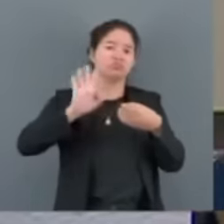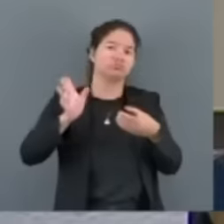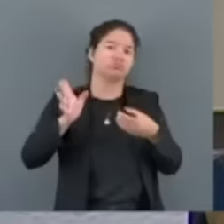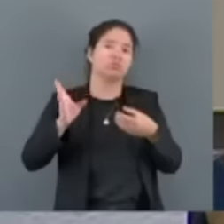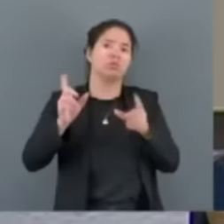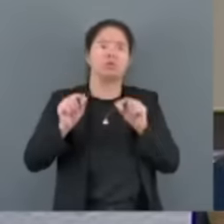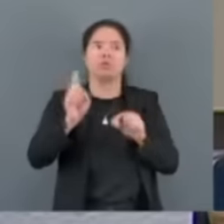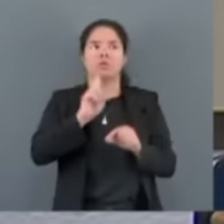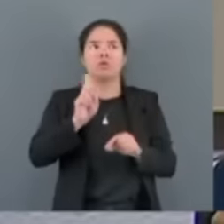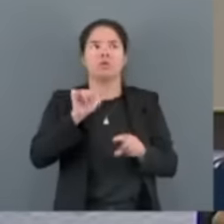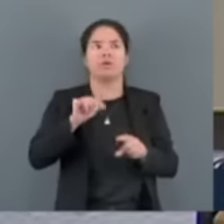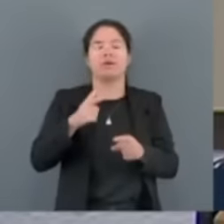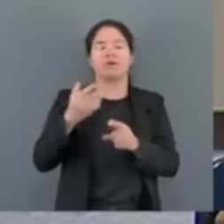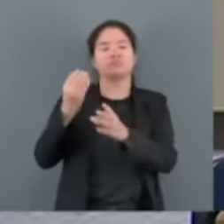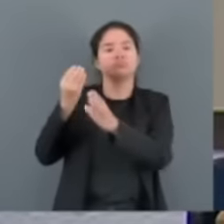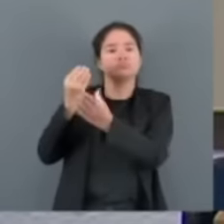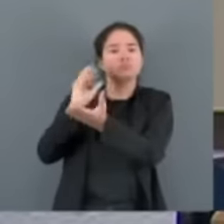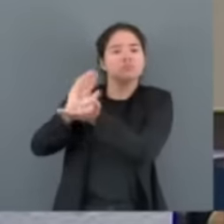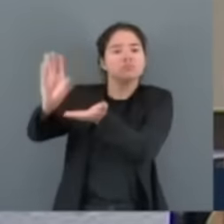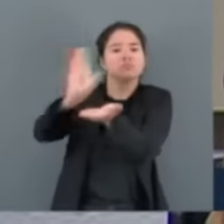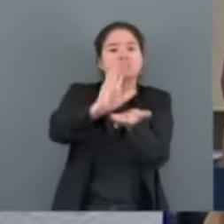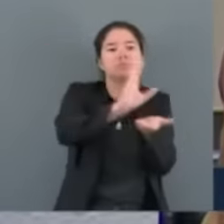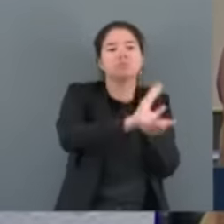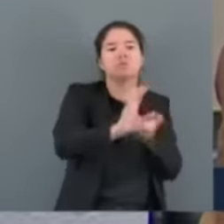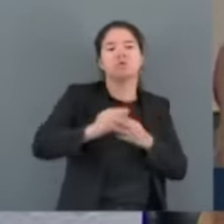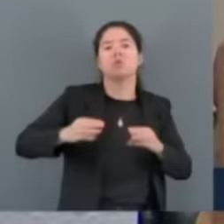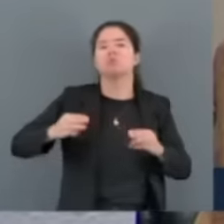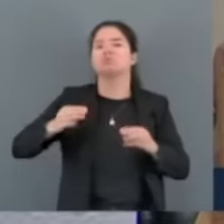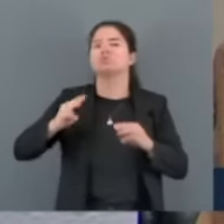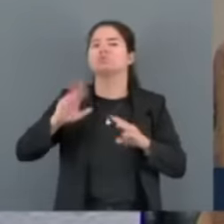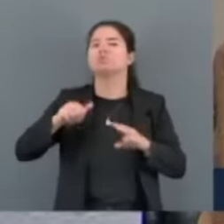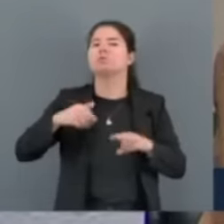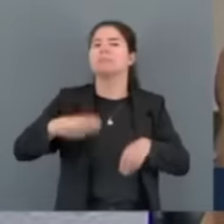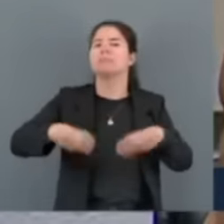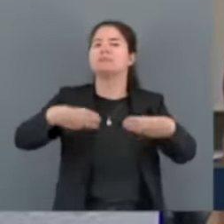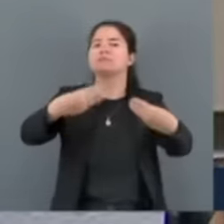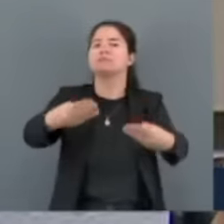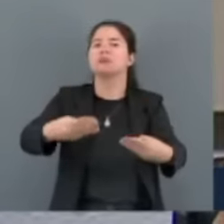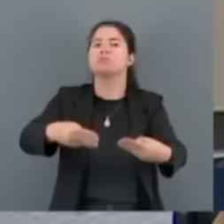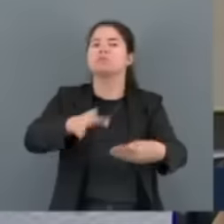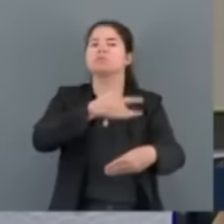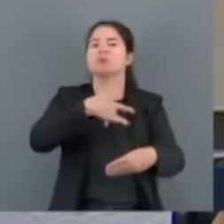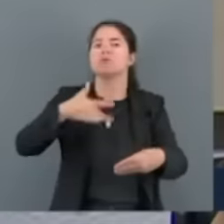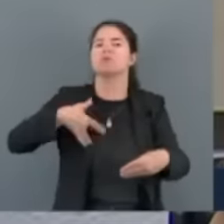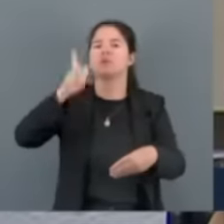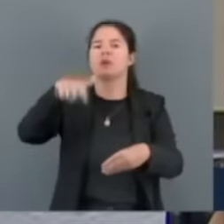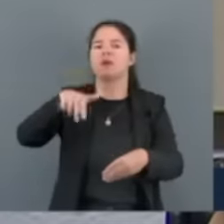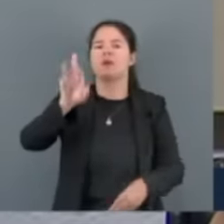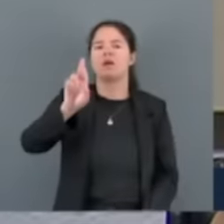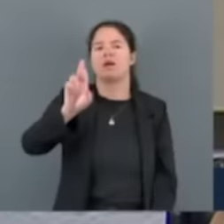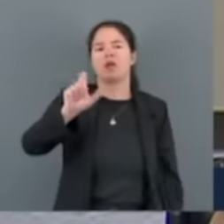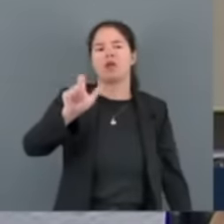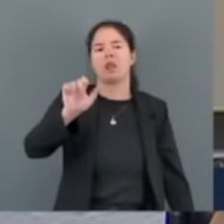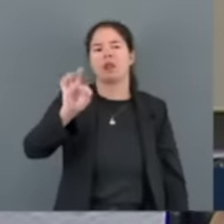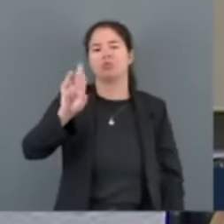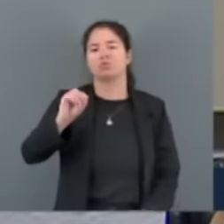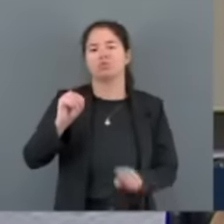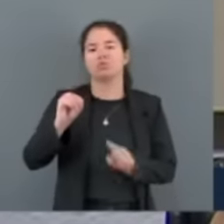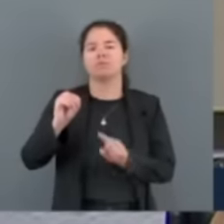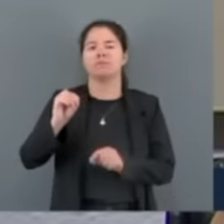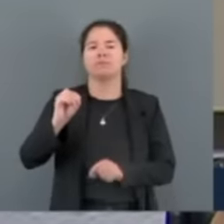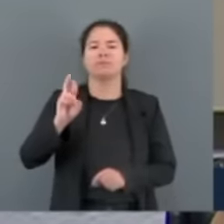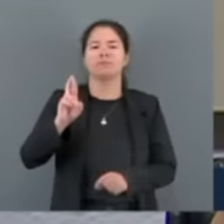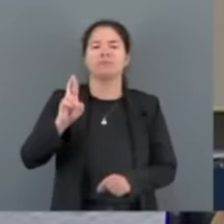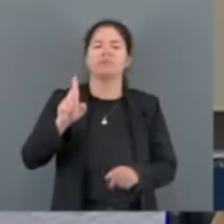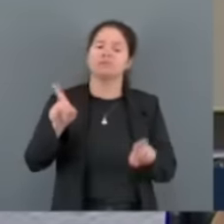destinação ao Ministério da Saúde daquela emenda de relator, né, como se chamava, o que ocorreu também com